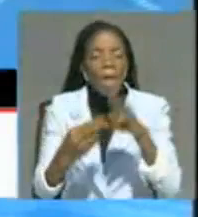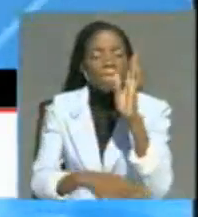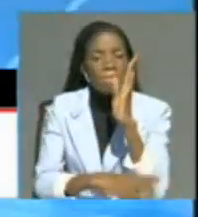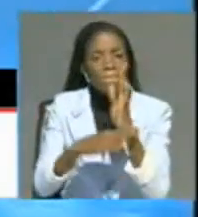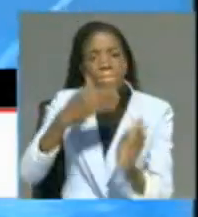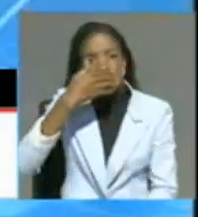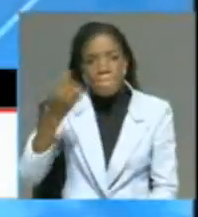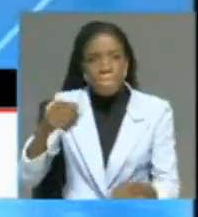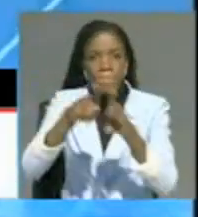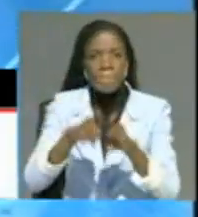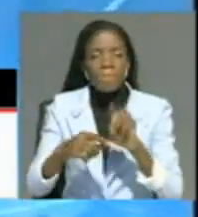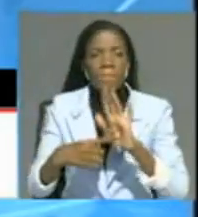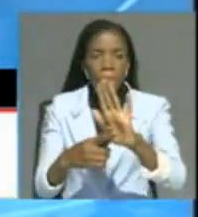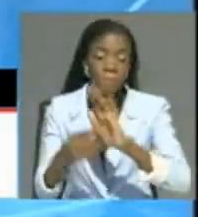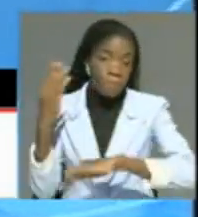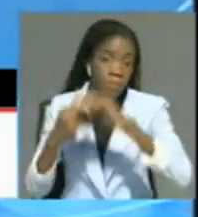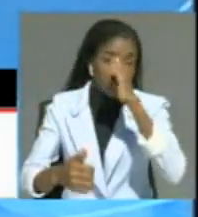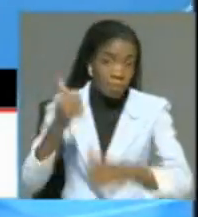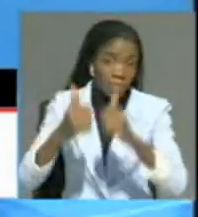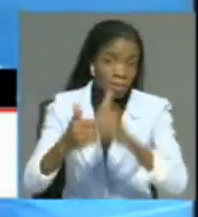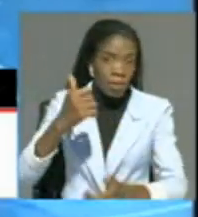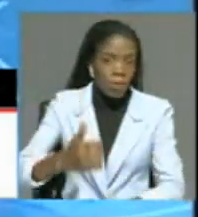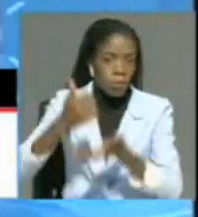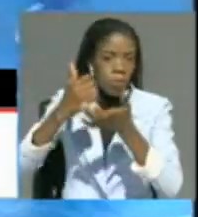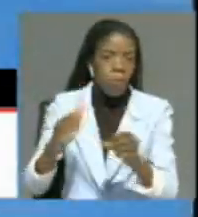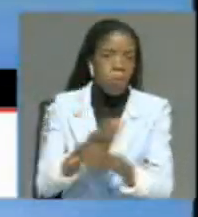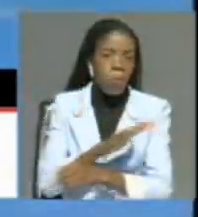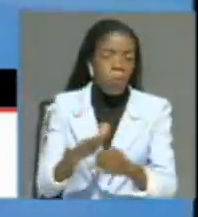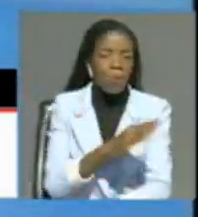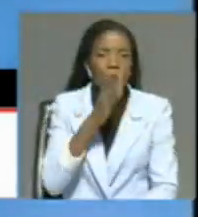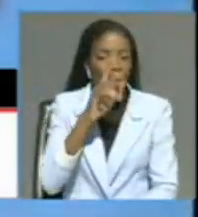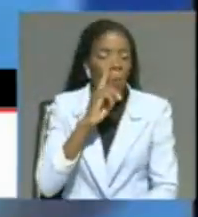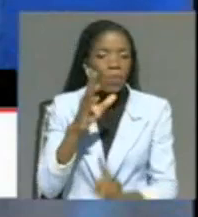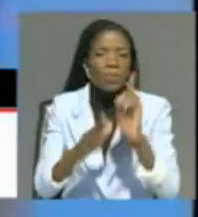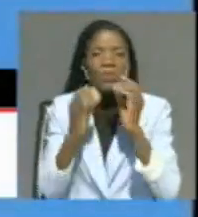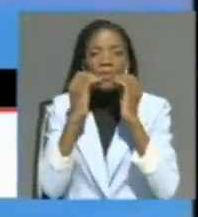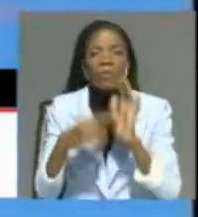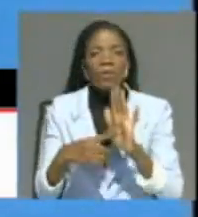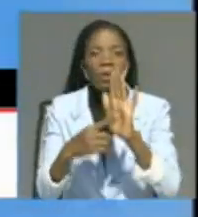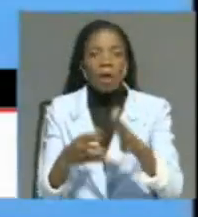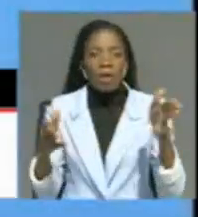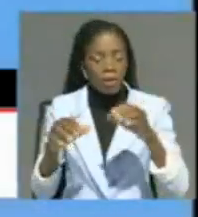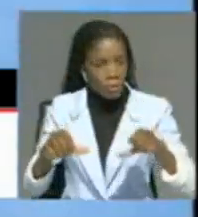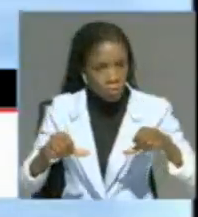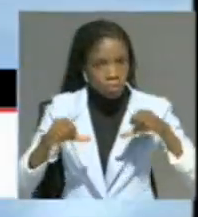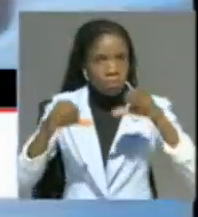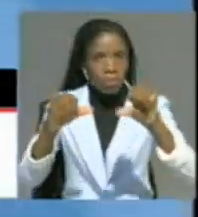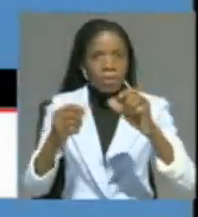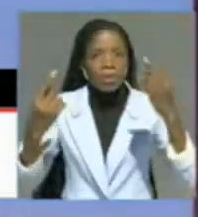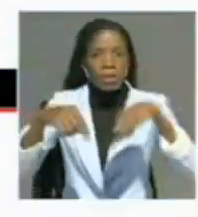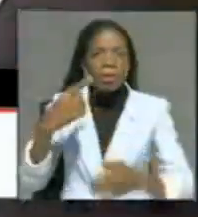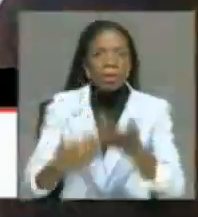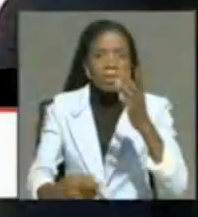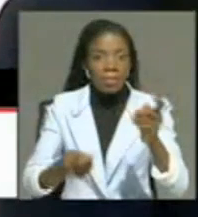desporto. Depois de tantas conquistas dentro das quadras, Palmira Barbosa tem agora pela frente o desafio